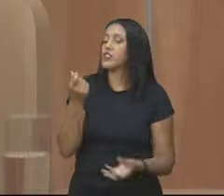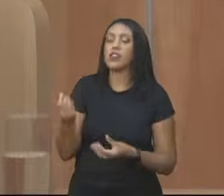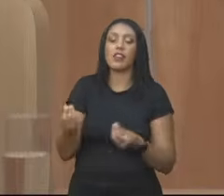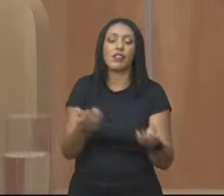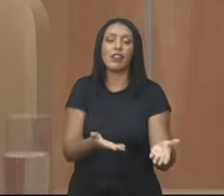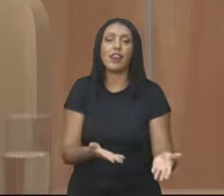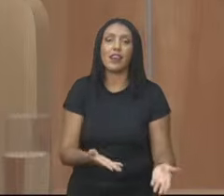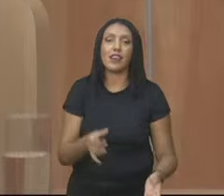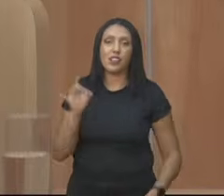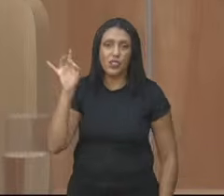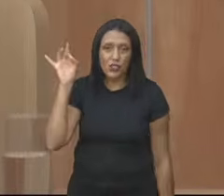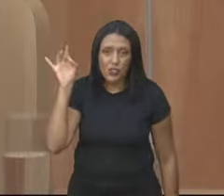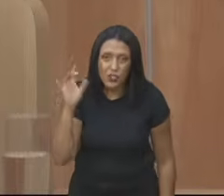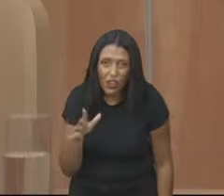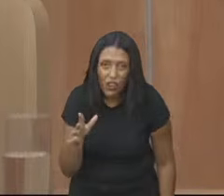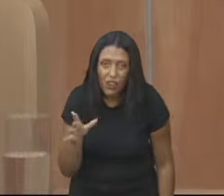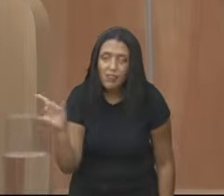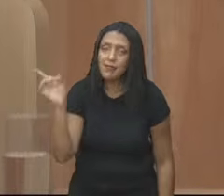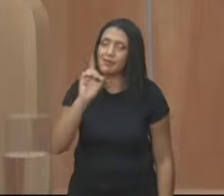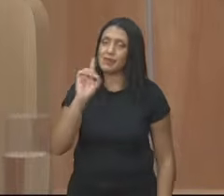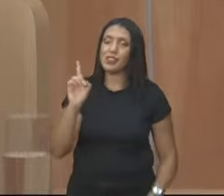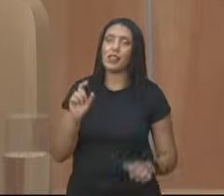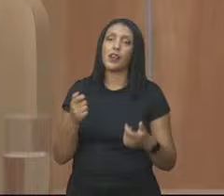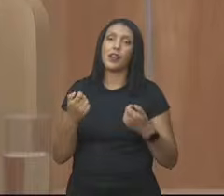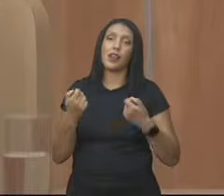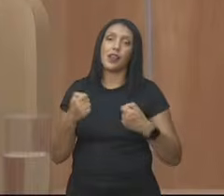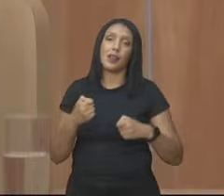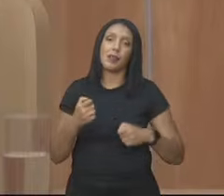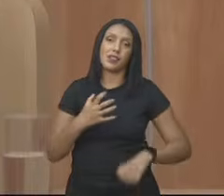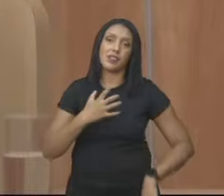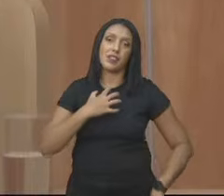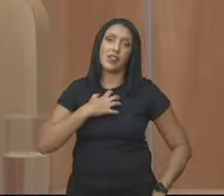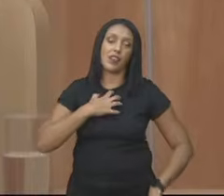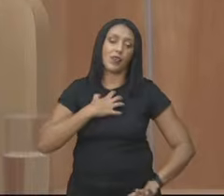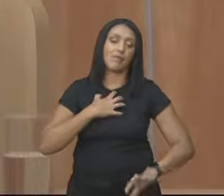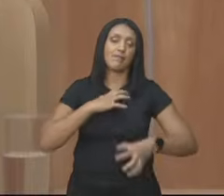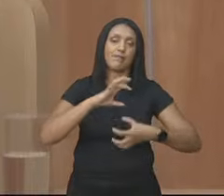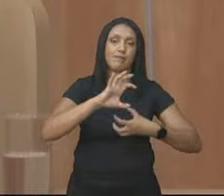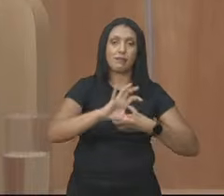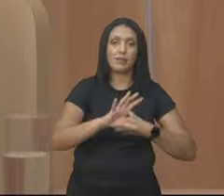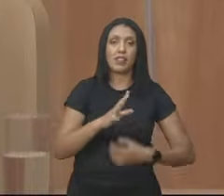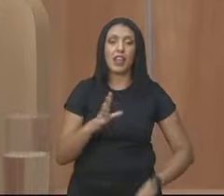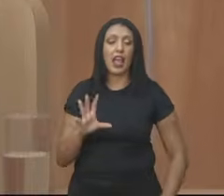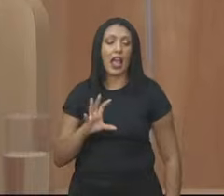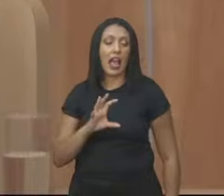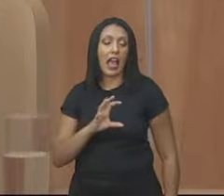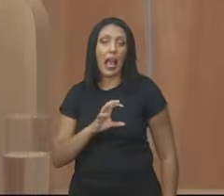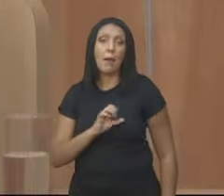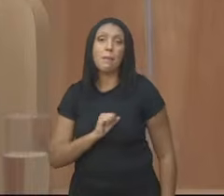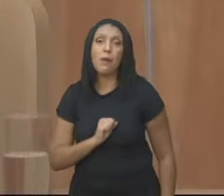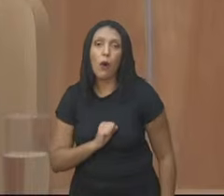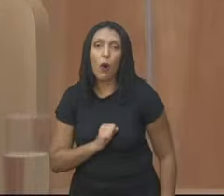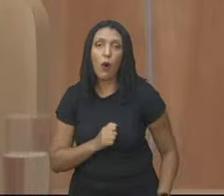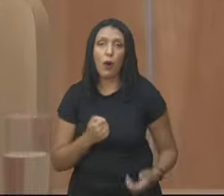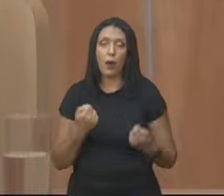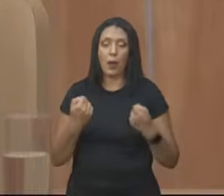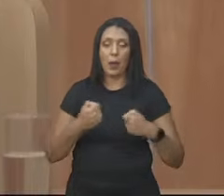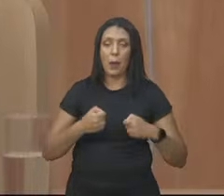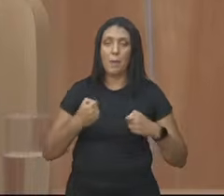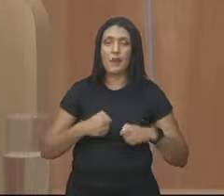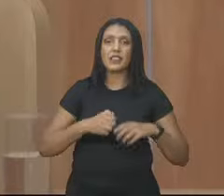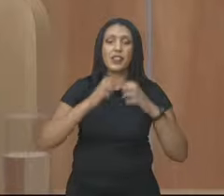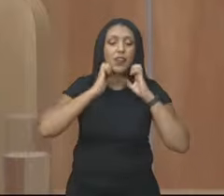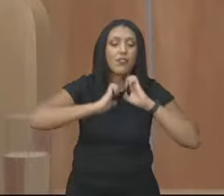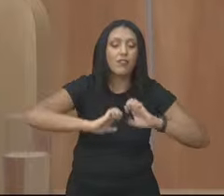algum socorro. Como que está a parte espiritual dela, dessa pessoa? Muitas pessoas se suicidando, crianças envolvidas com droga,